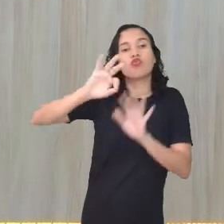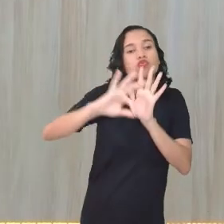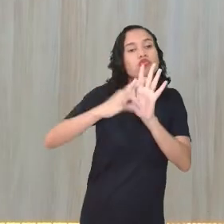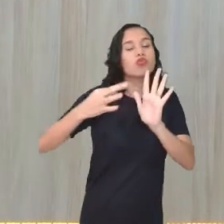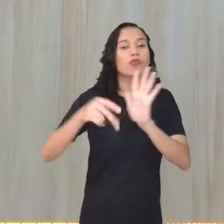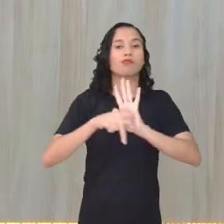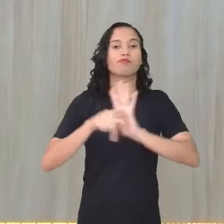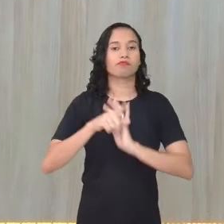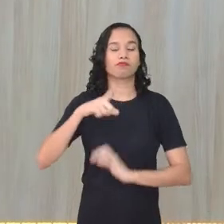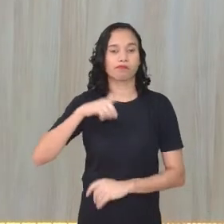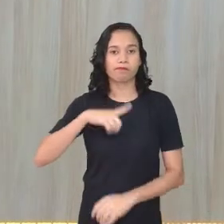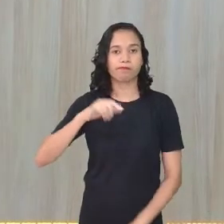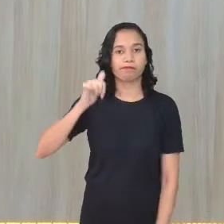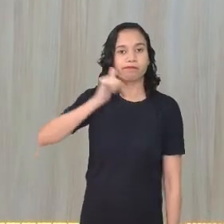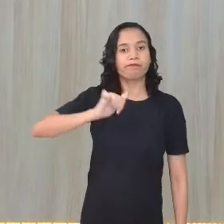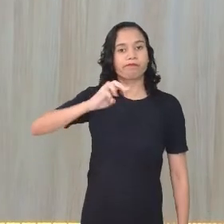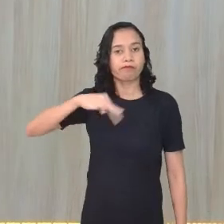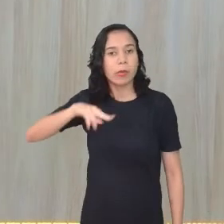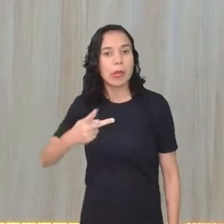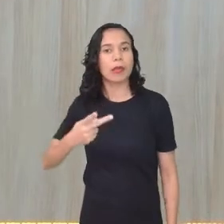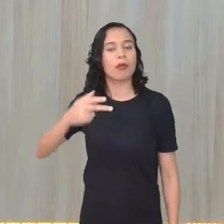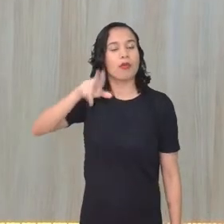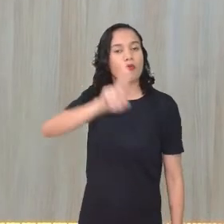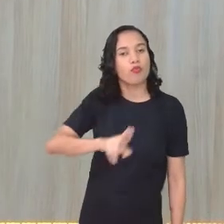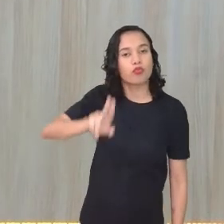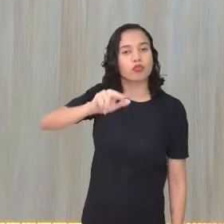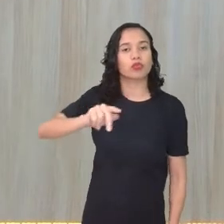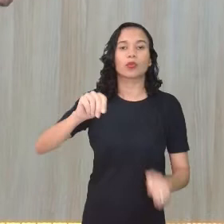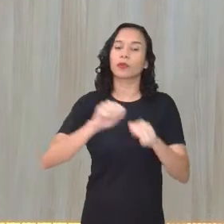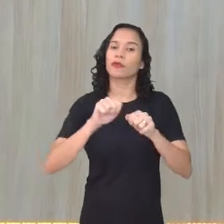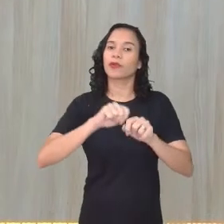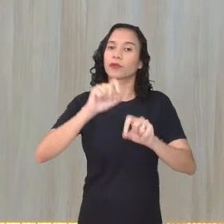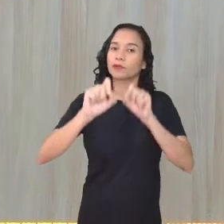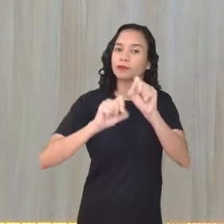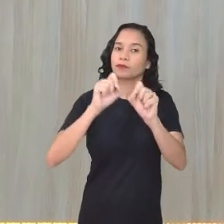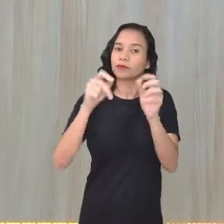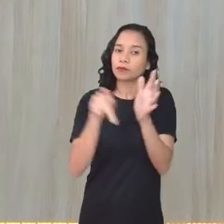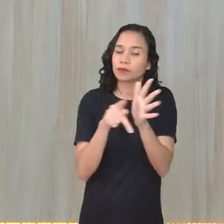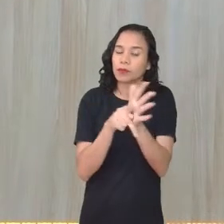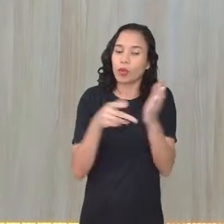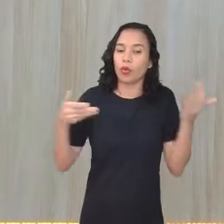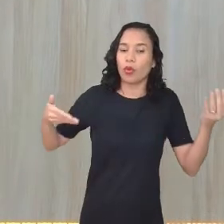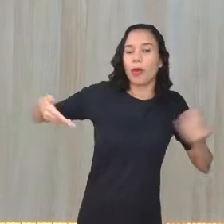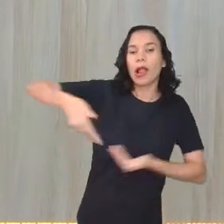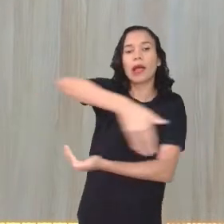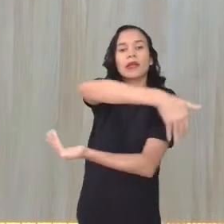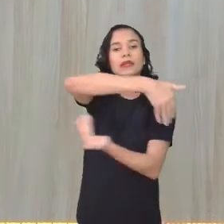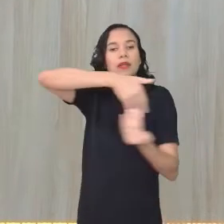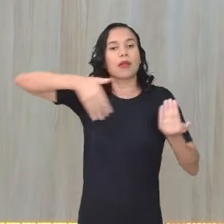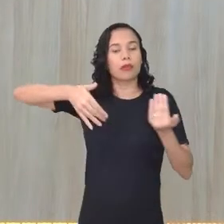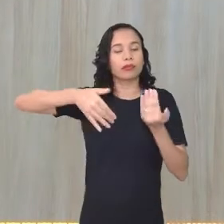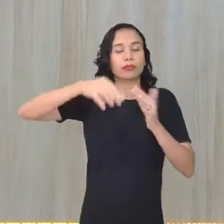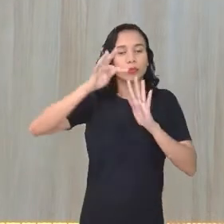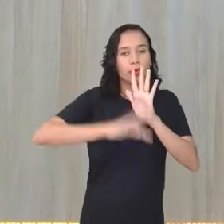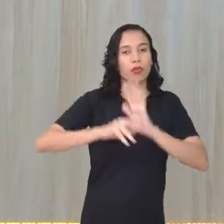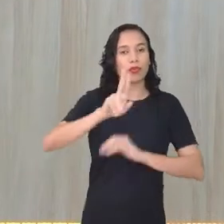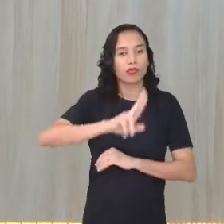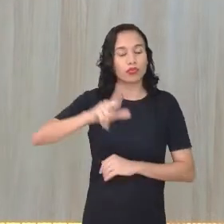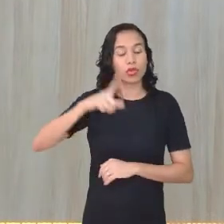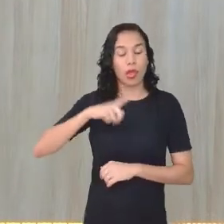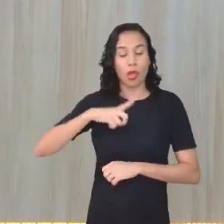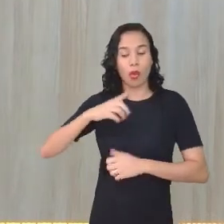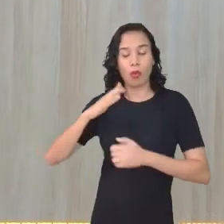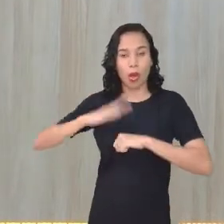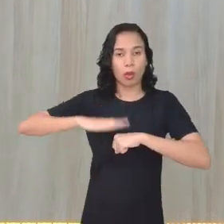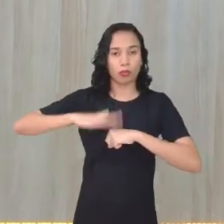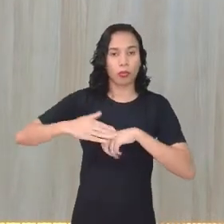de Maria Helena. E aí utilizo para fazer essa conversa. E a partir desse trecho eu vou elaborar as